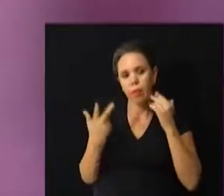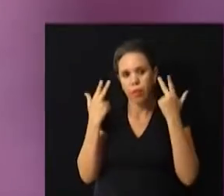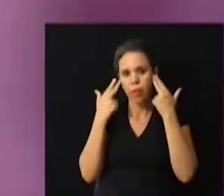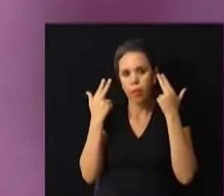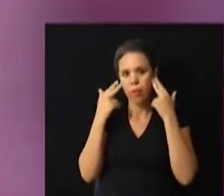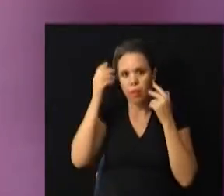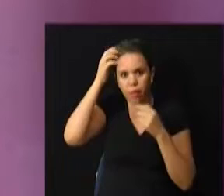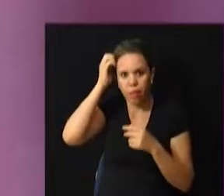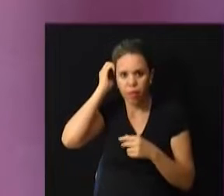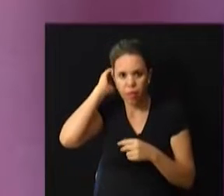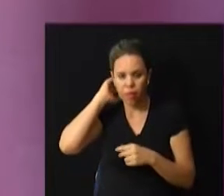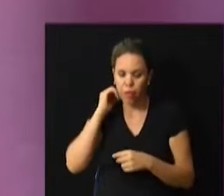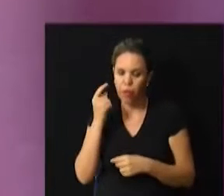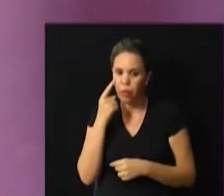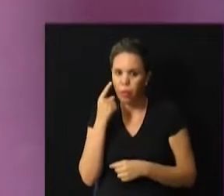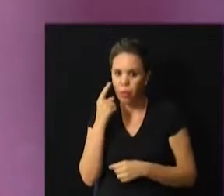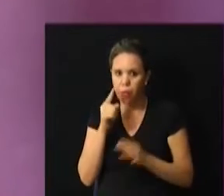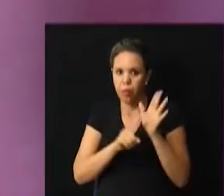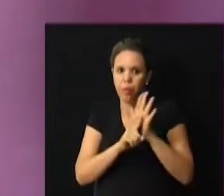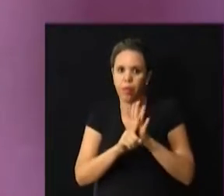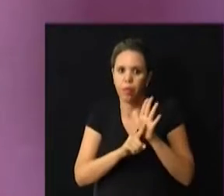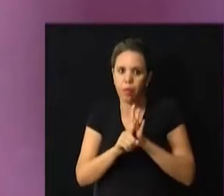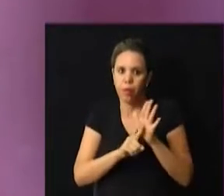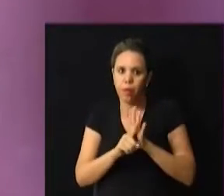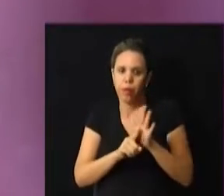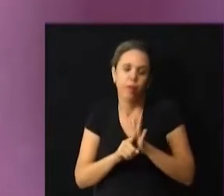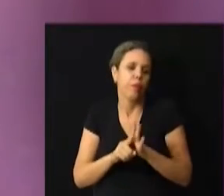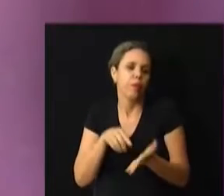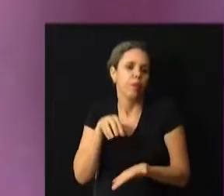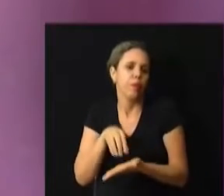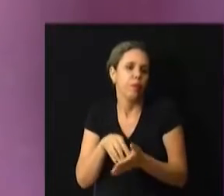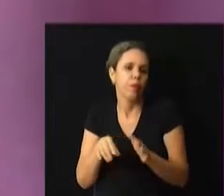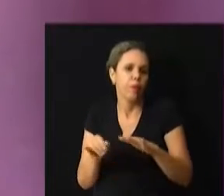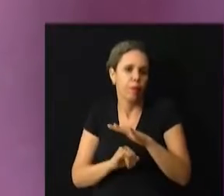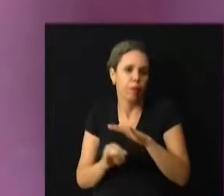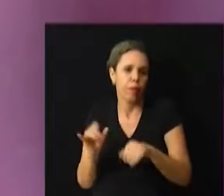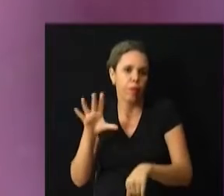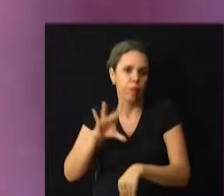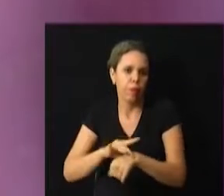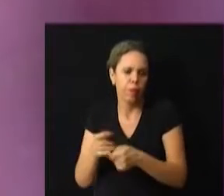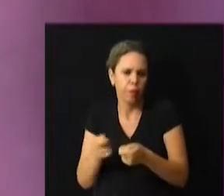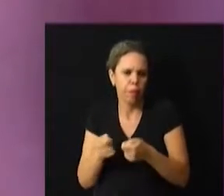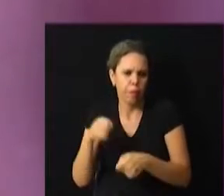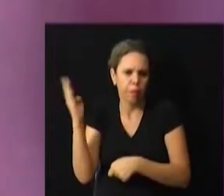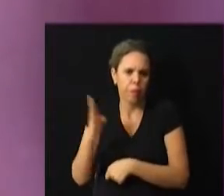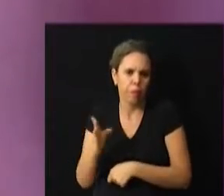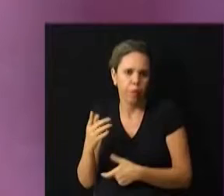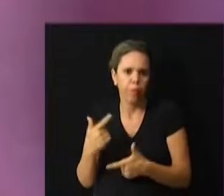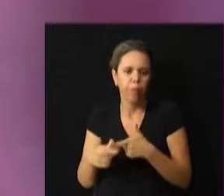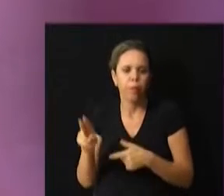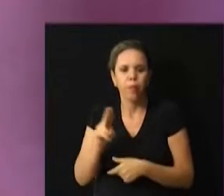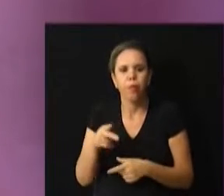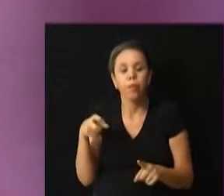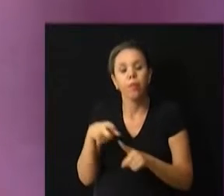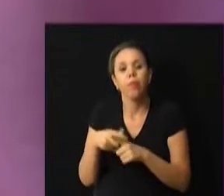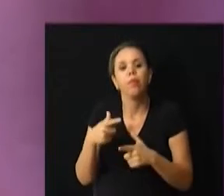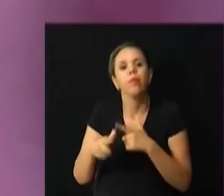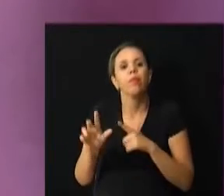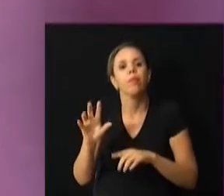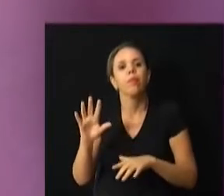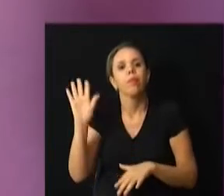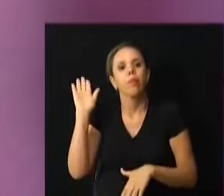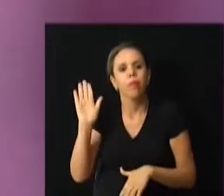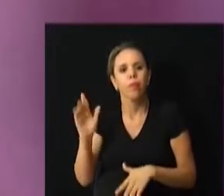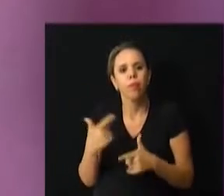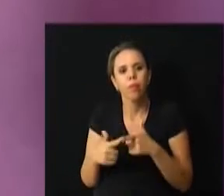é muito comum, olha só, ó. Dados da ONG Criança Segura Brasil mostram que, de fato, os